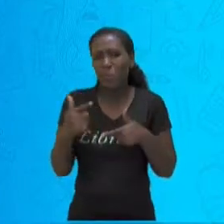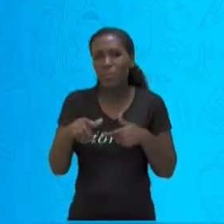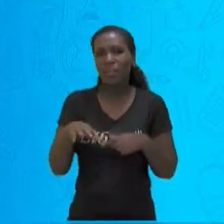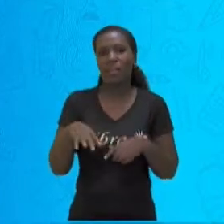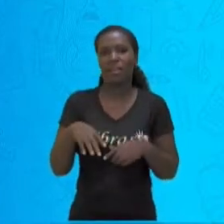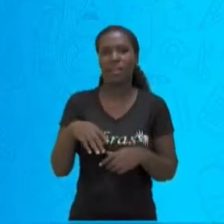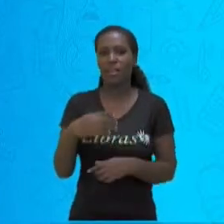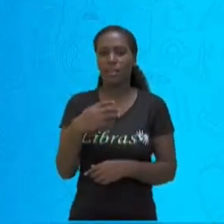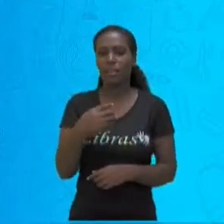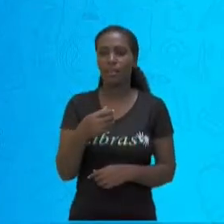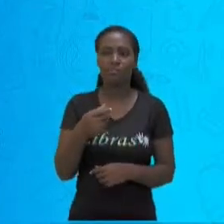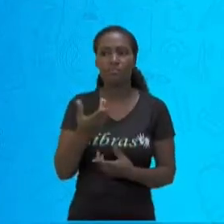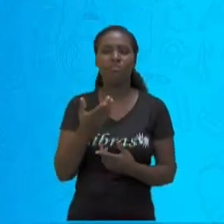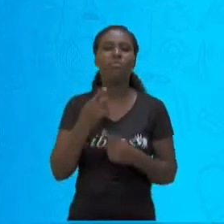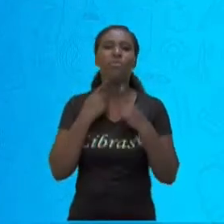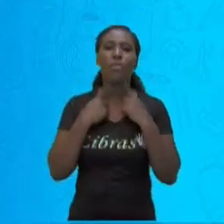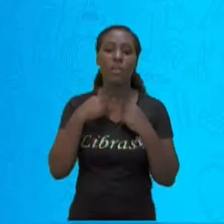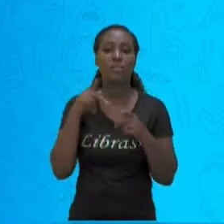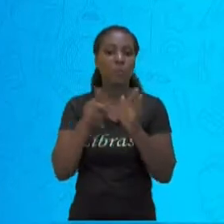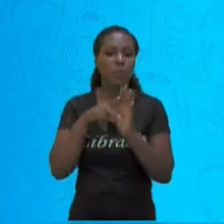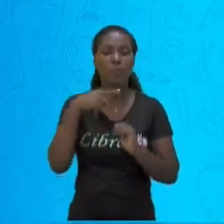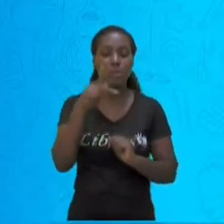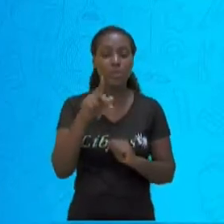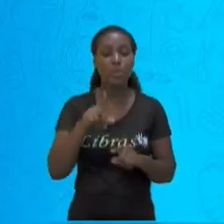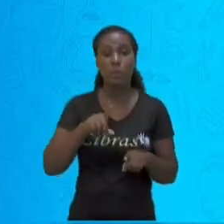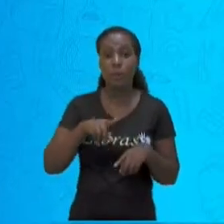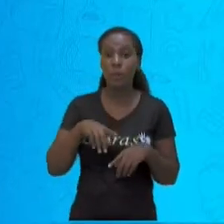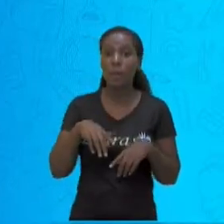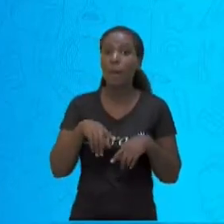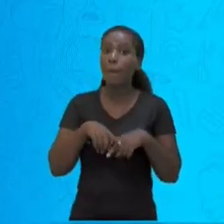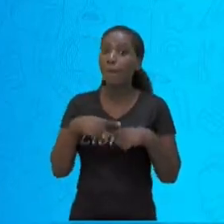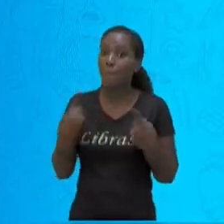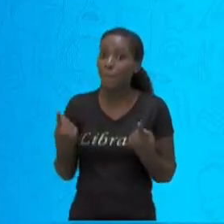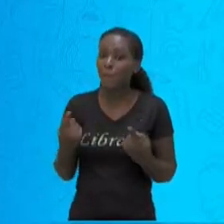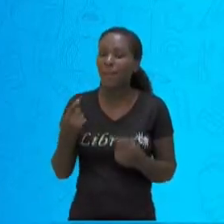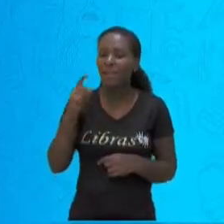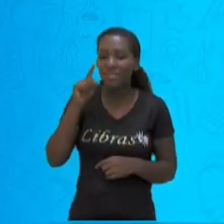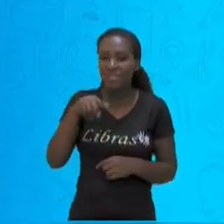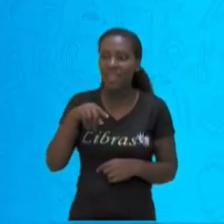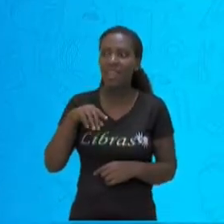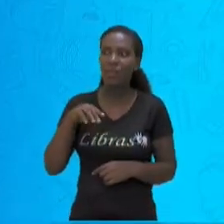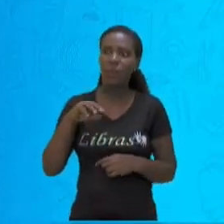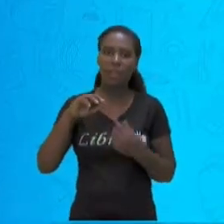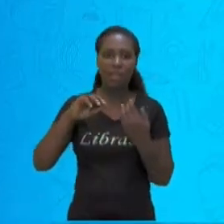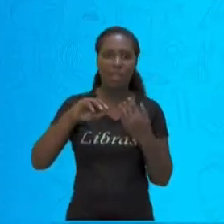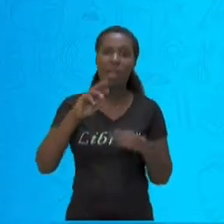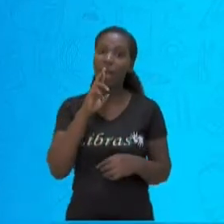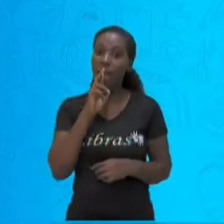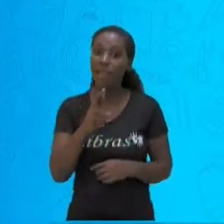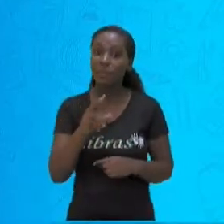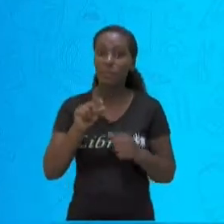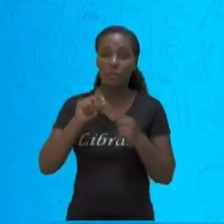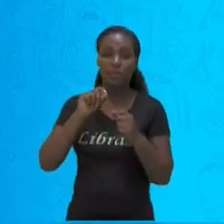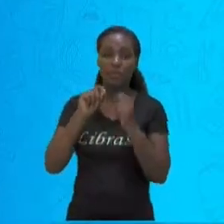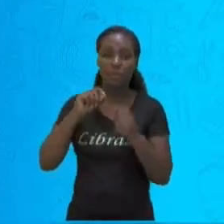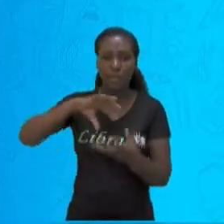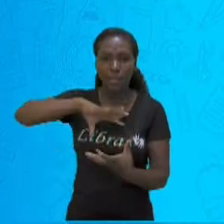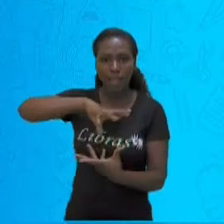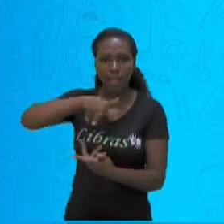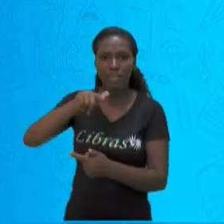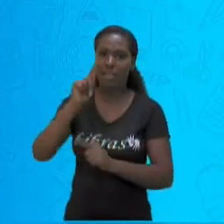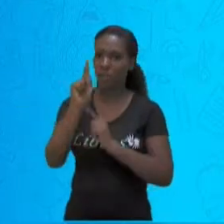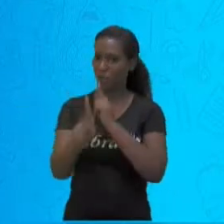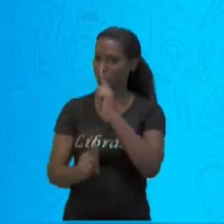Quando eu tinha a idade de vocês, nem imaginava. Ah, não falem que eu